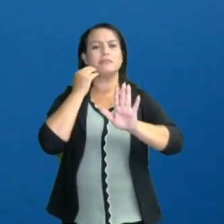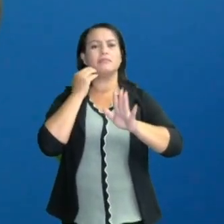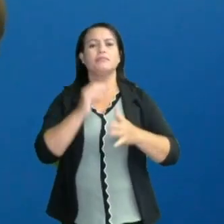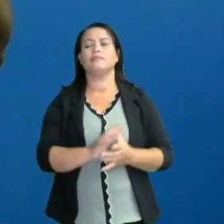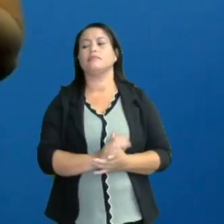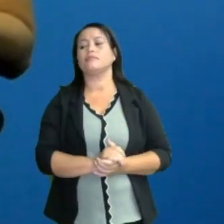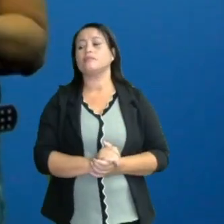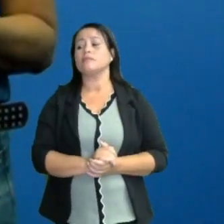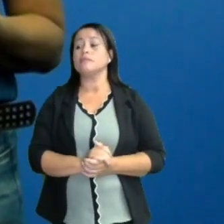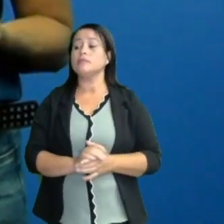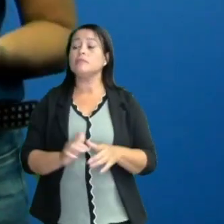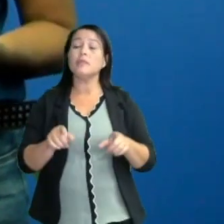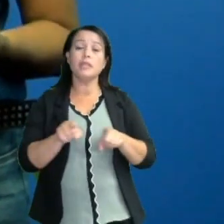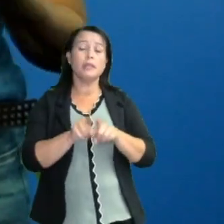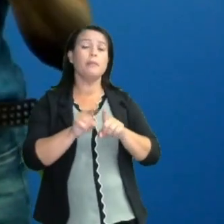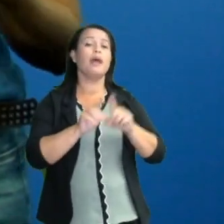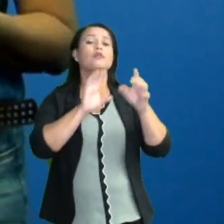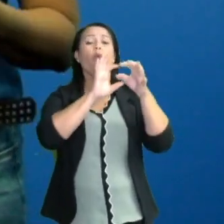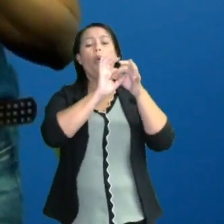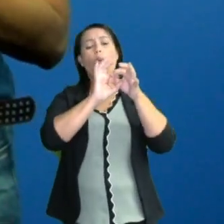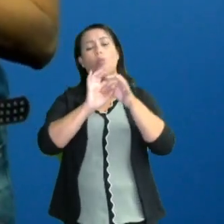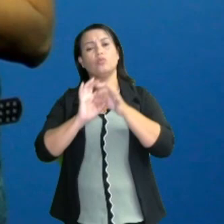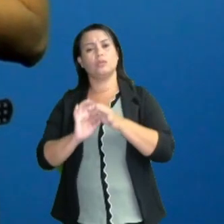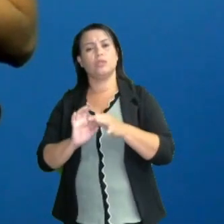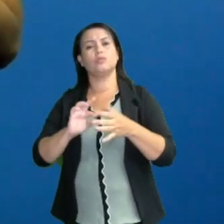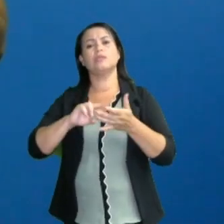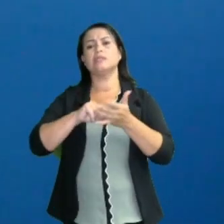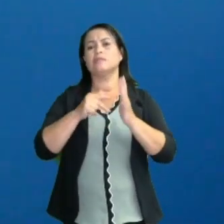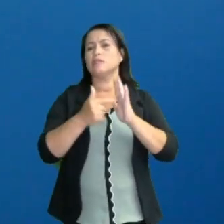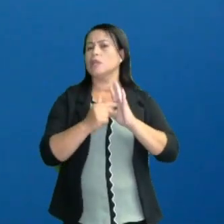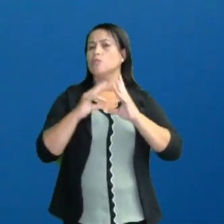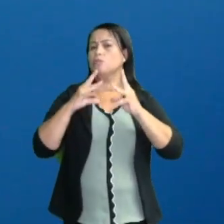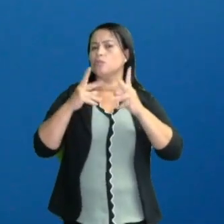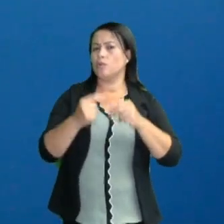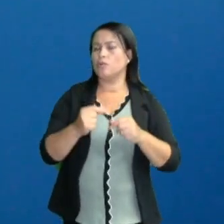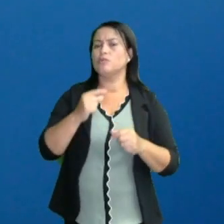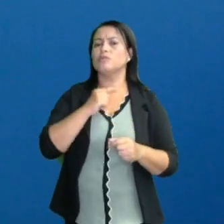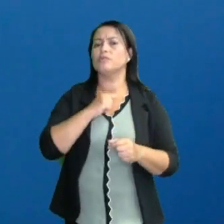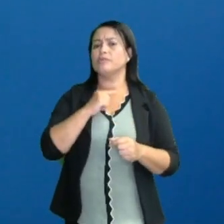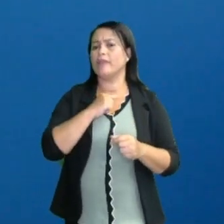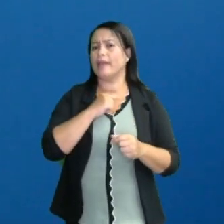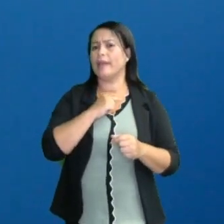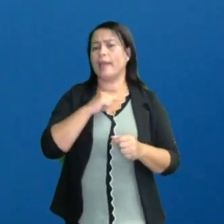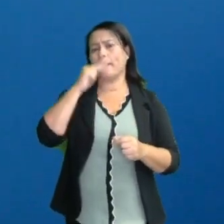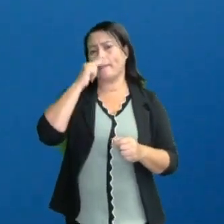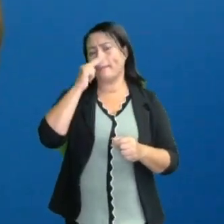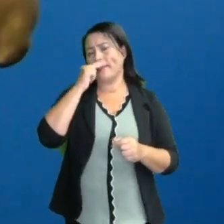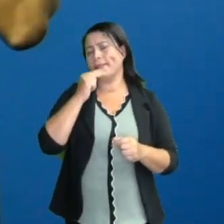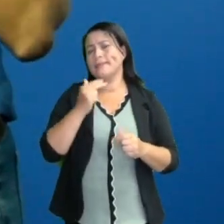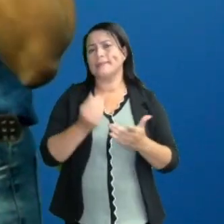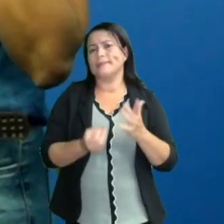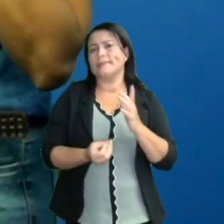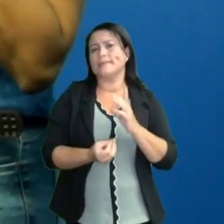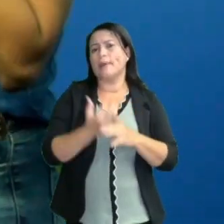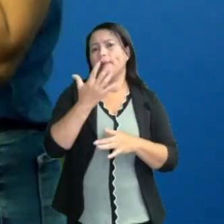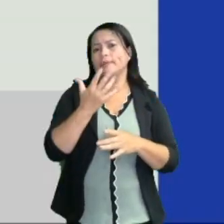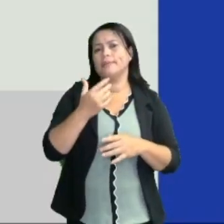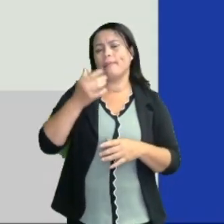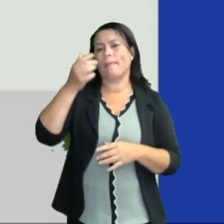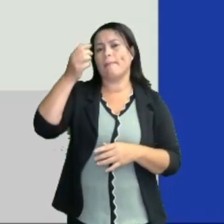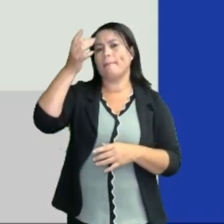coisas. E apesar do contexto, todos os significados possuem a mesma origem, a ideia de